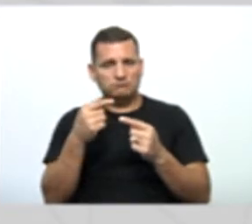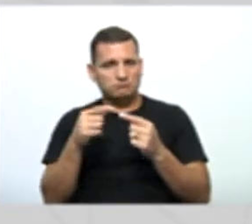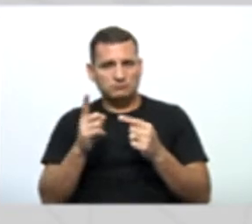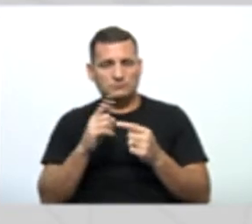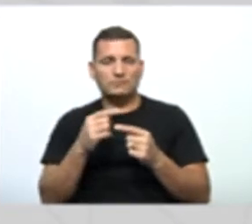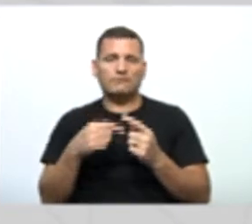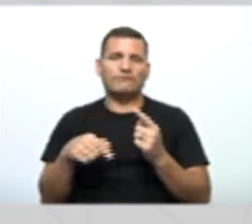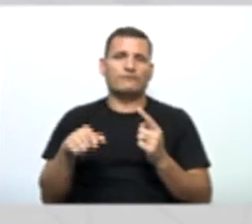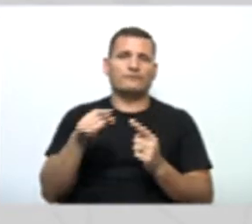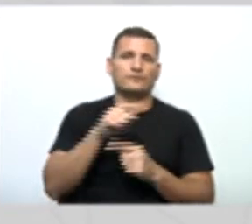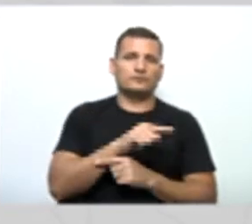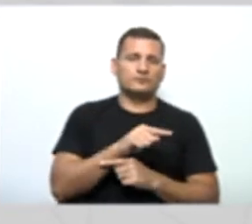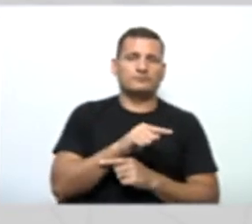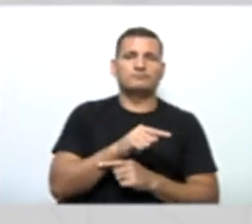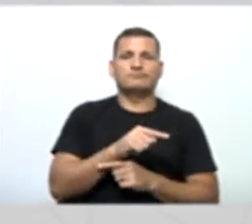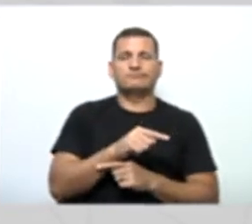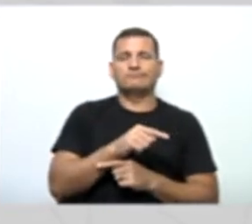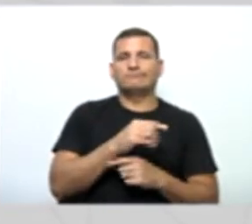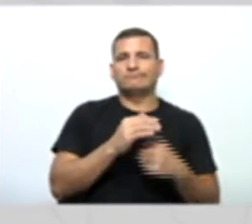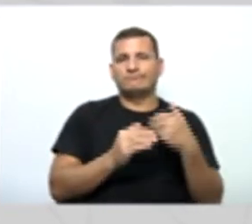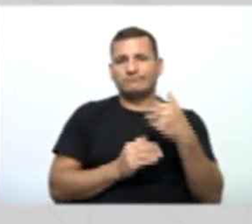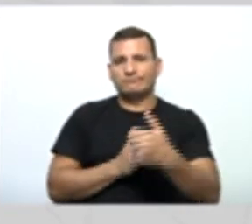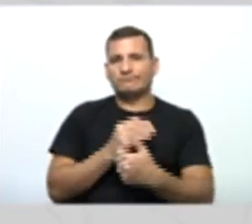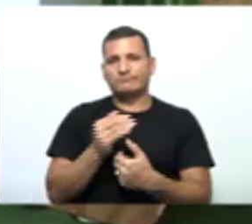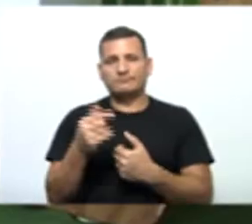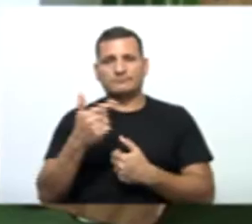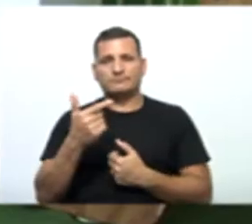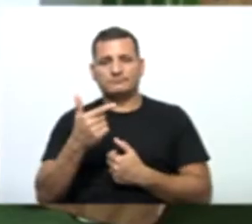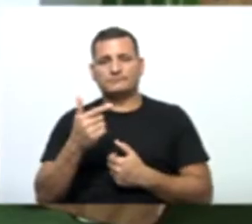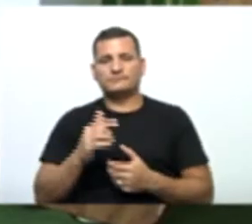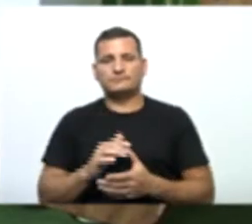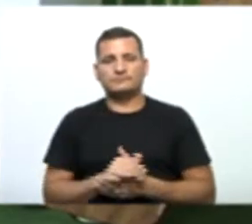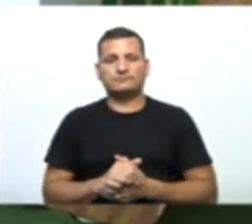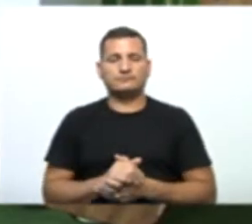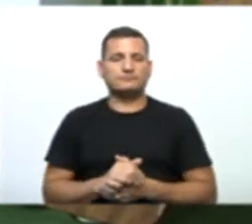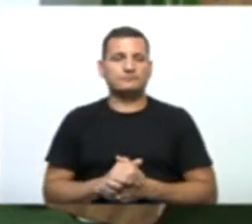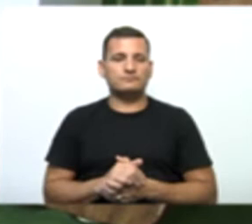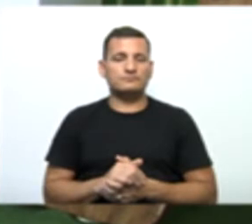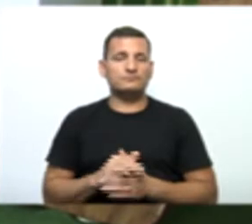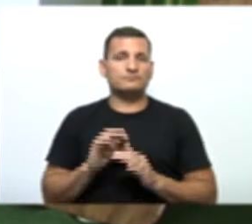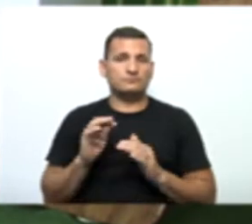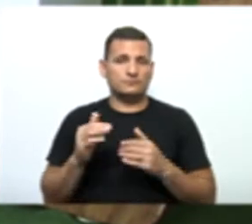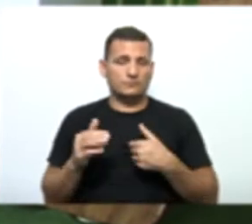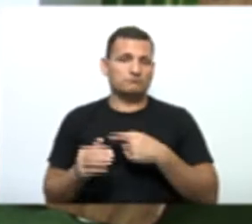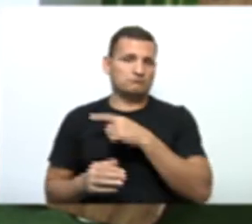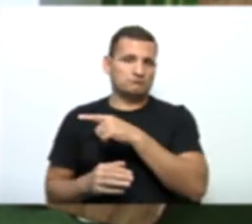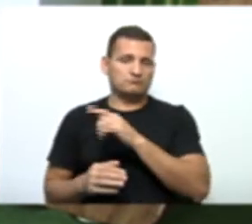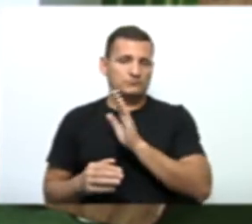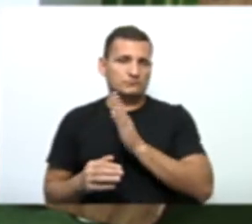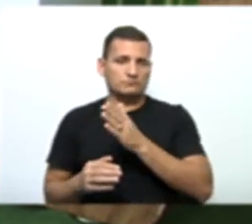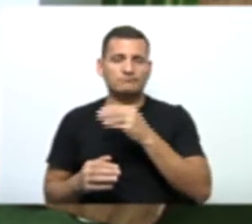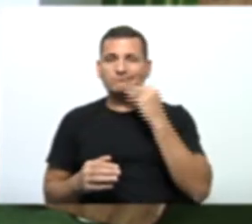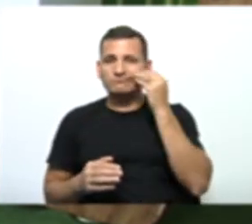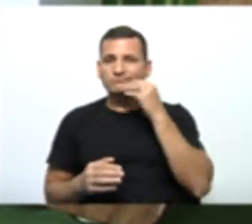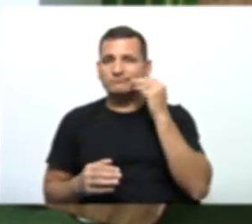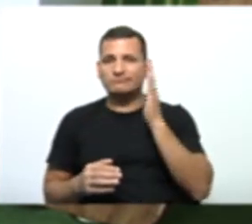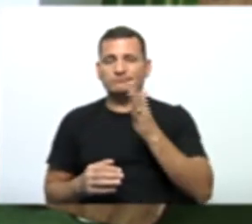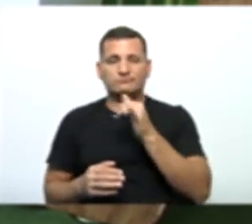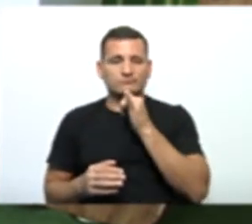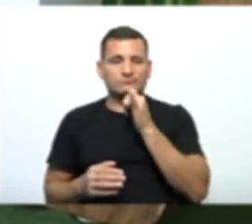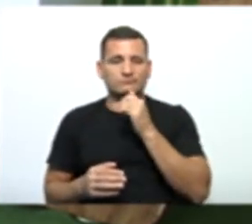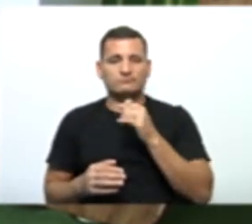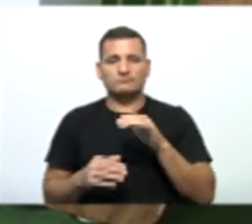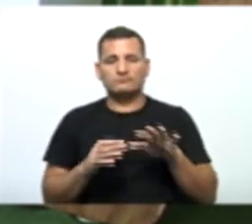que acontece, gente? Ó, Silmar, eu acredito que você já passou por isso. A gente está lá